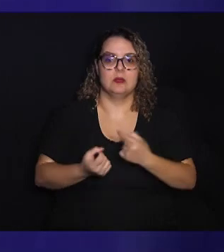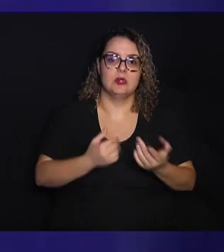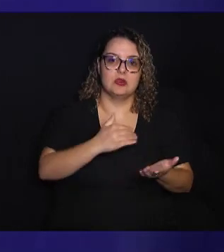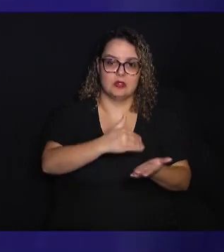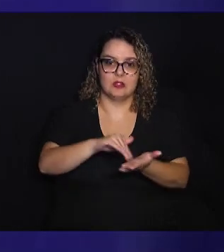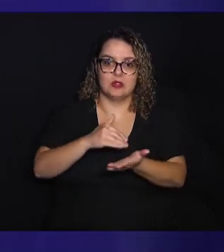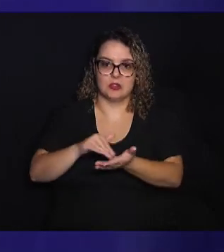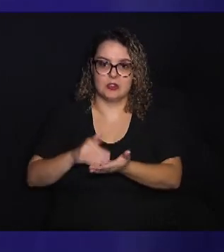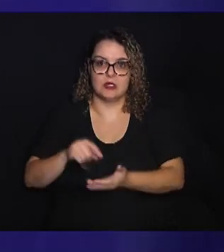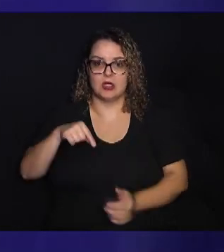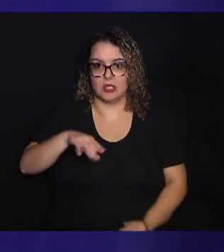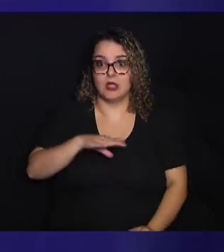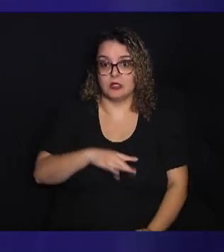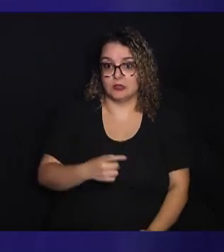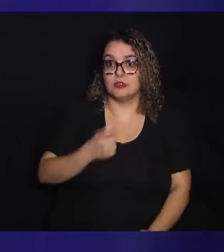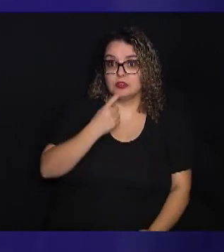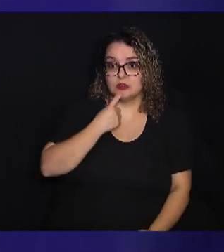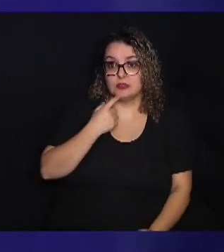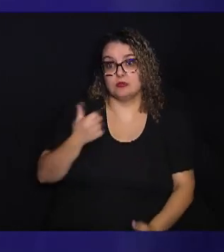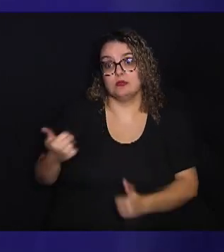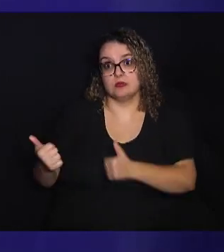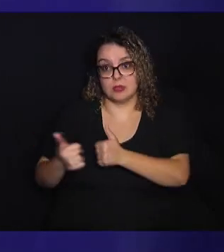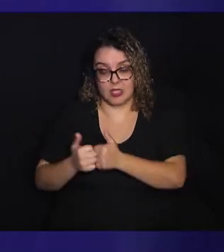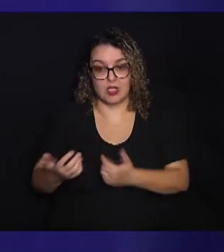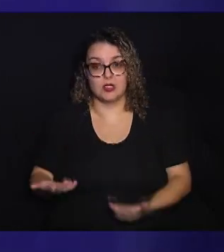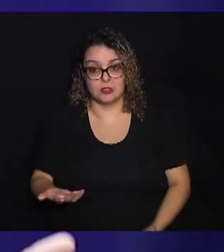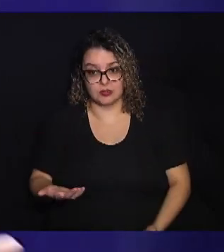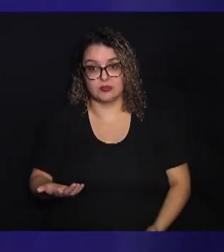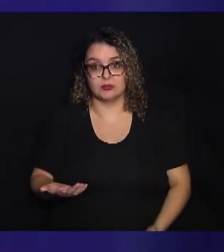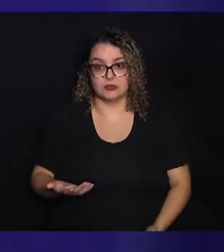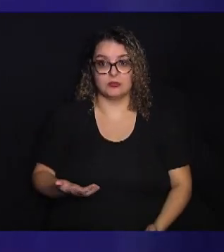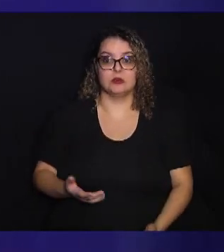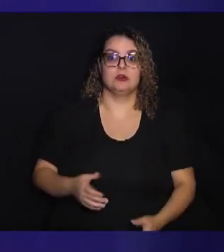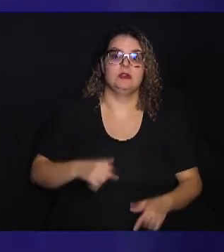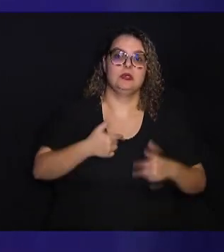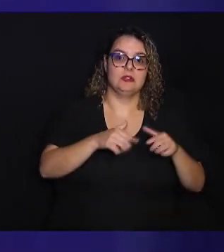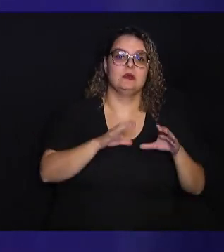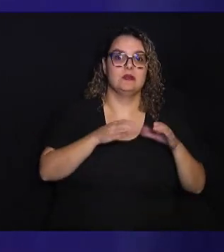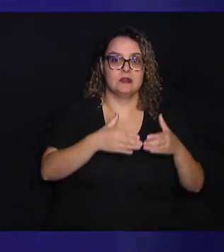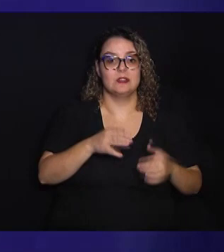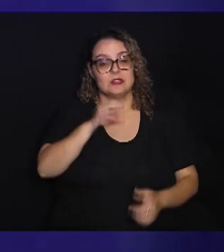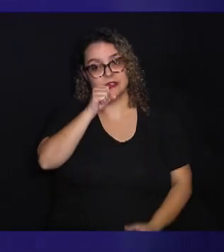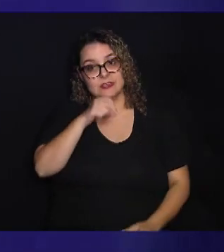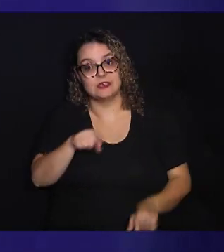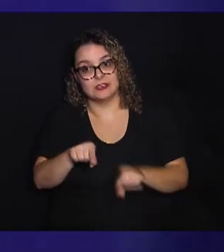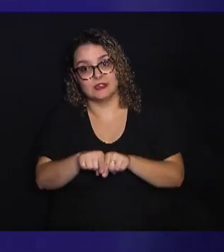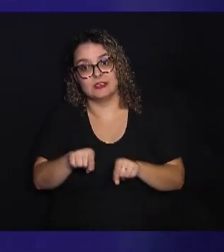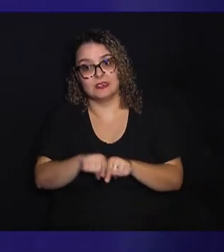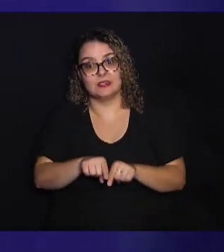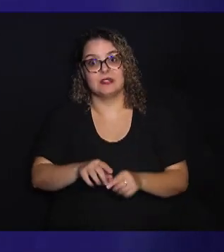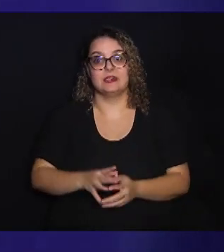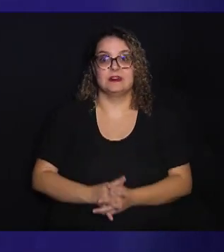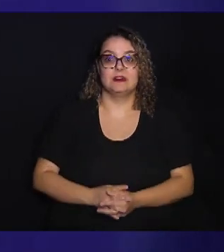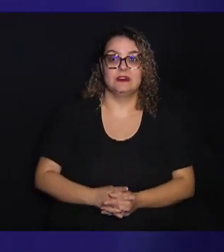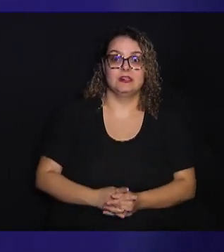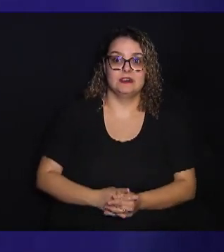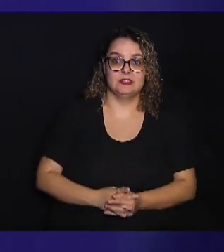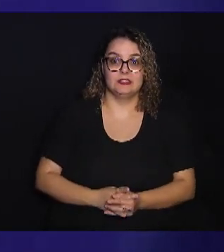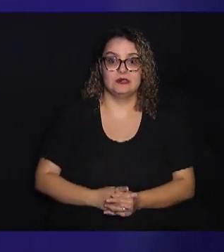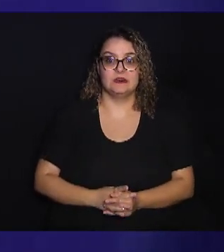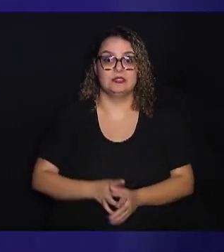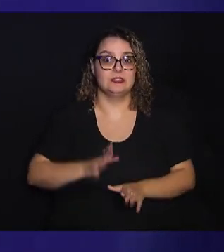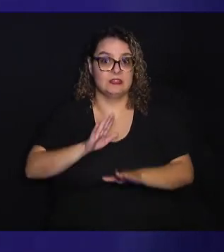até aqui do município vizinho, trabalho com o meu grupo de sábado também, lá no CIS Guanabara, e atuo